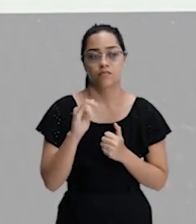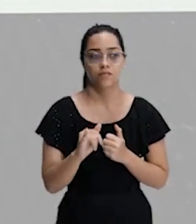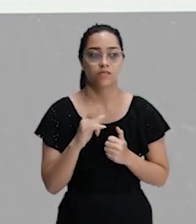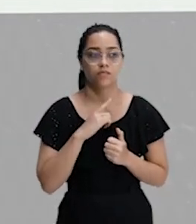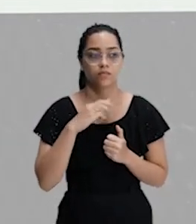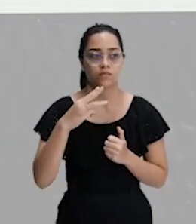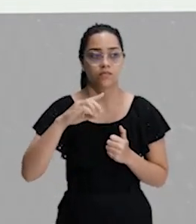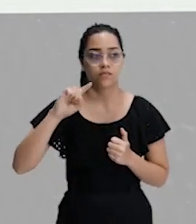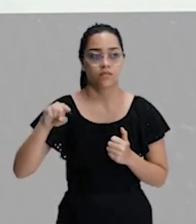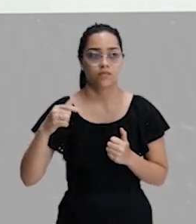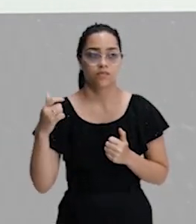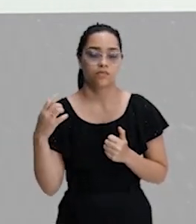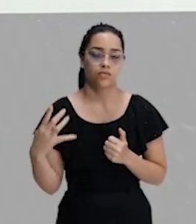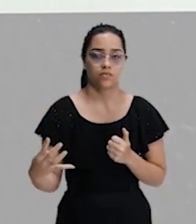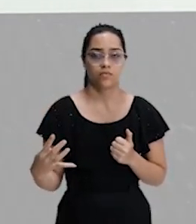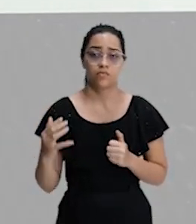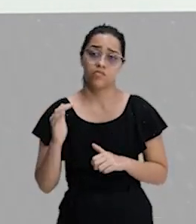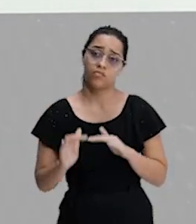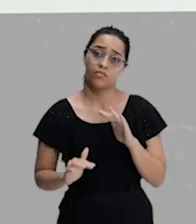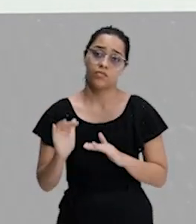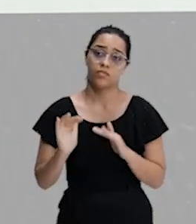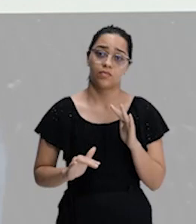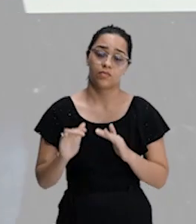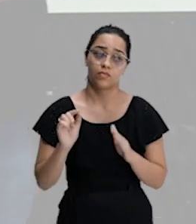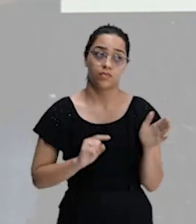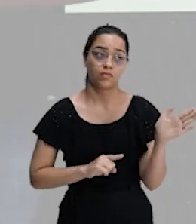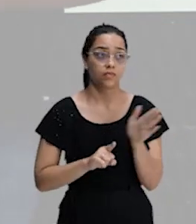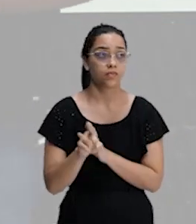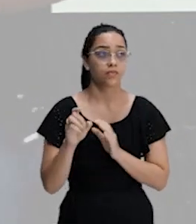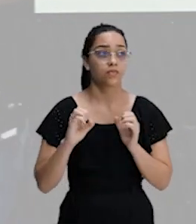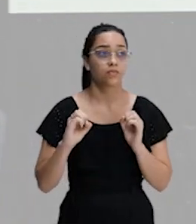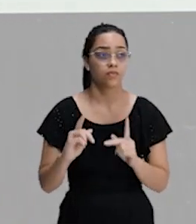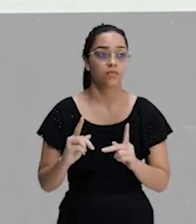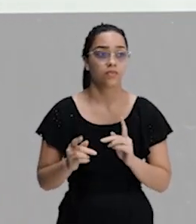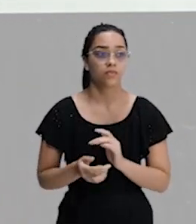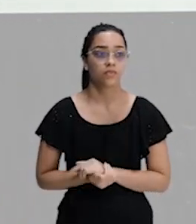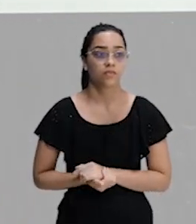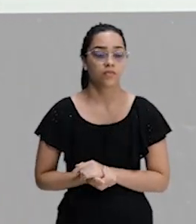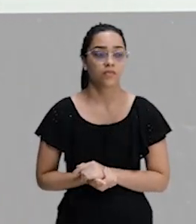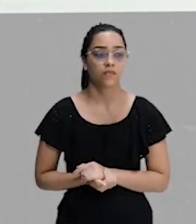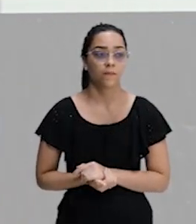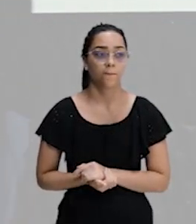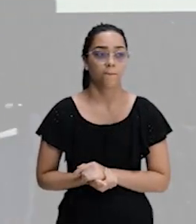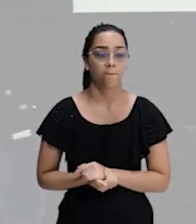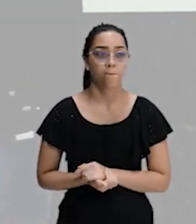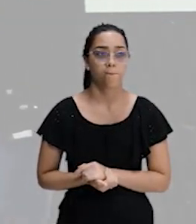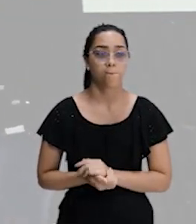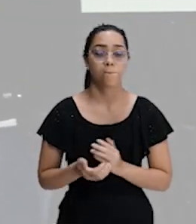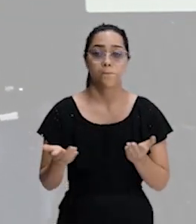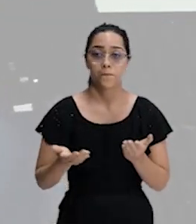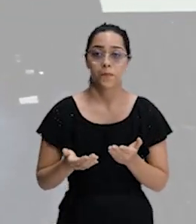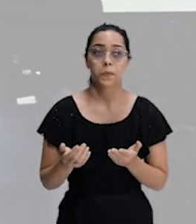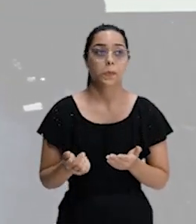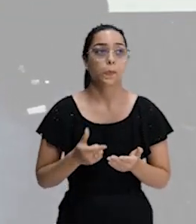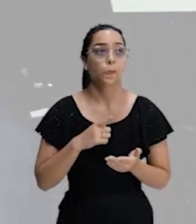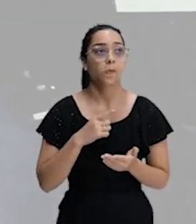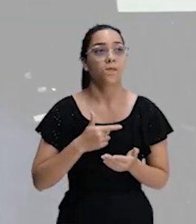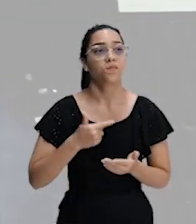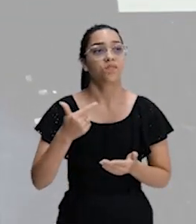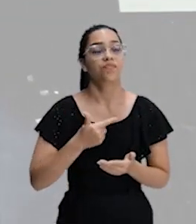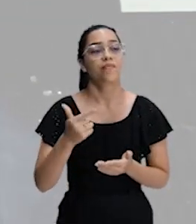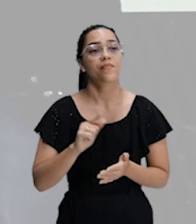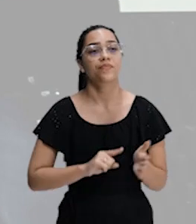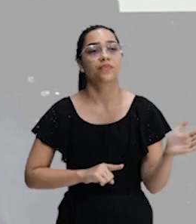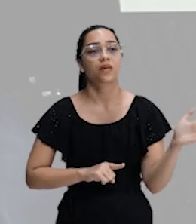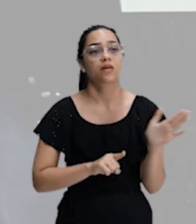por 3,14, aí depende da questão. Beleza? Certinho, turma, vamos lá. Vamos responder